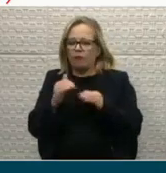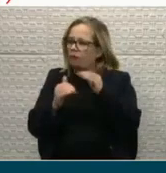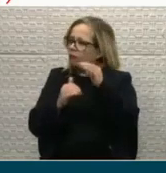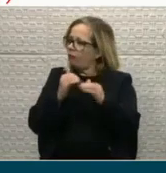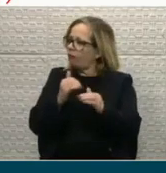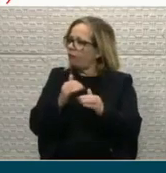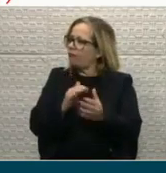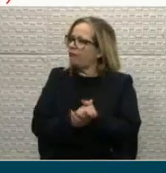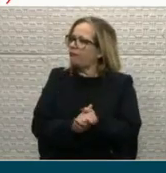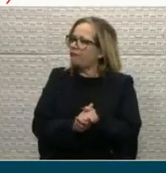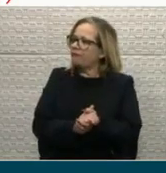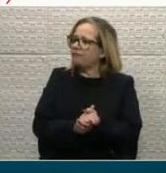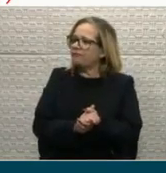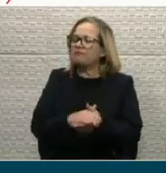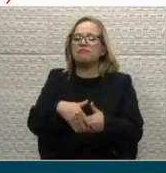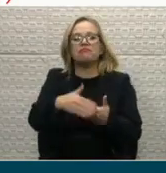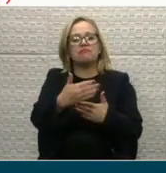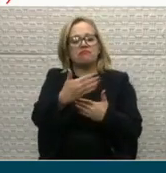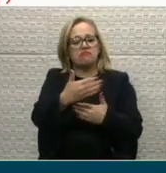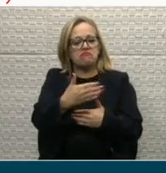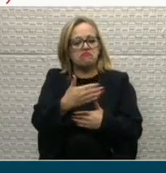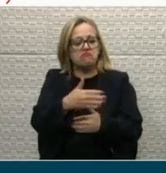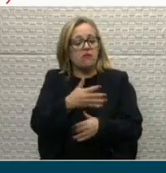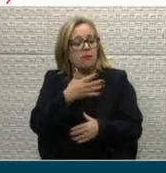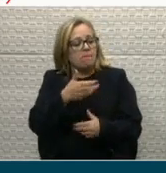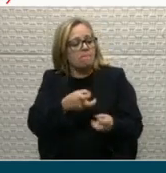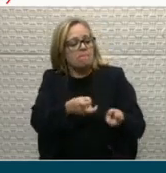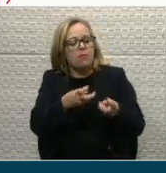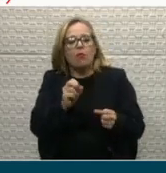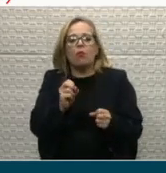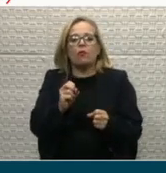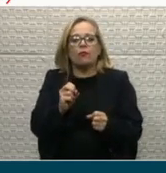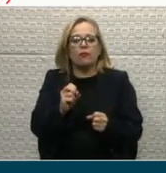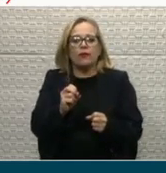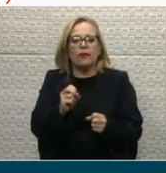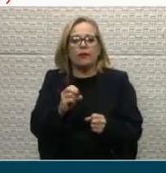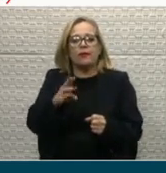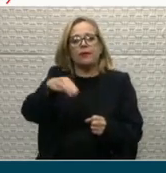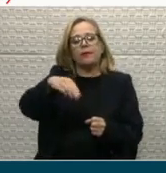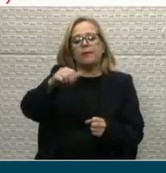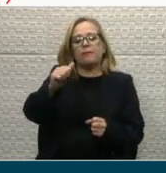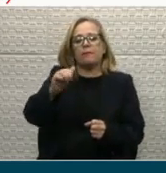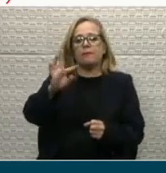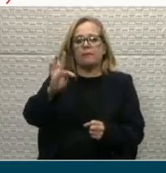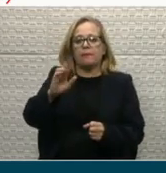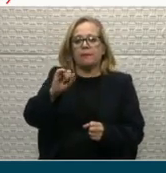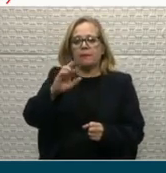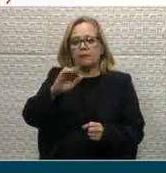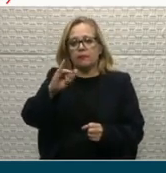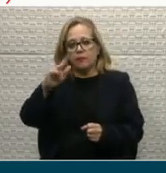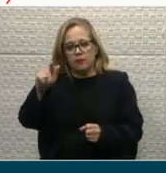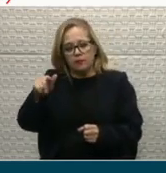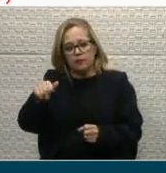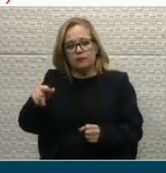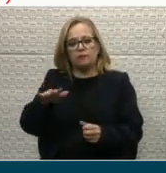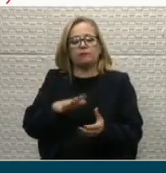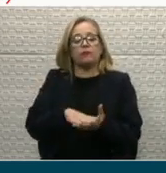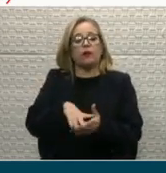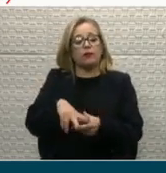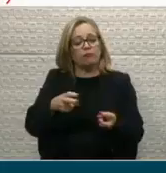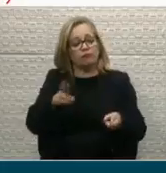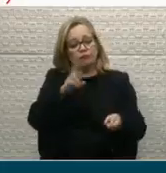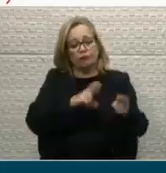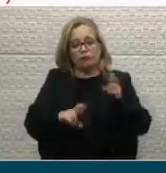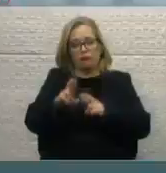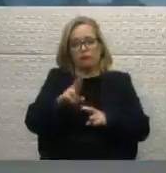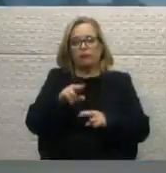procedimento e avaliar qual é a matriz canônica da transformação linear. Então, nós já observamos que